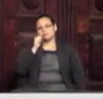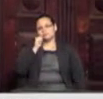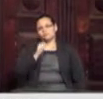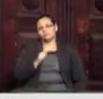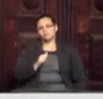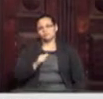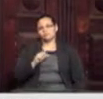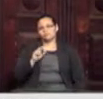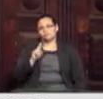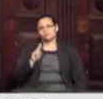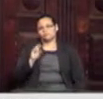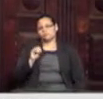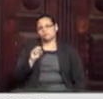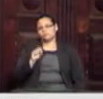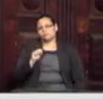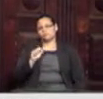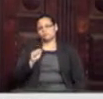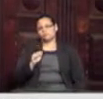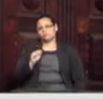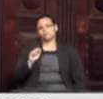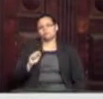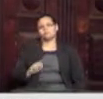rosa vebber